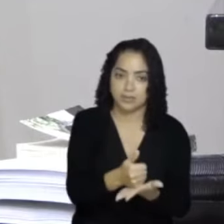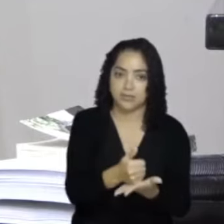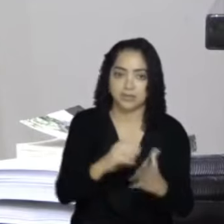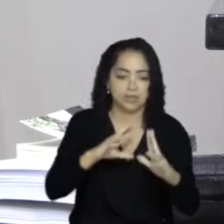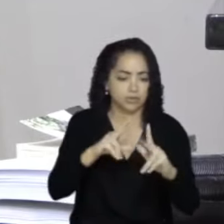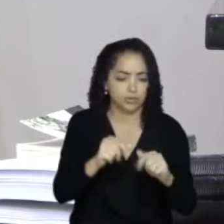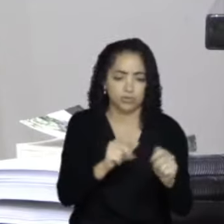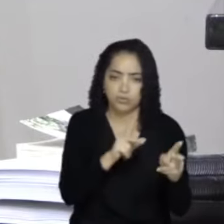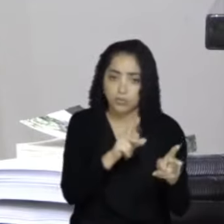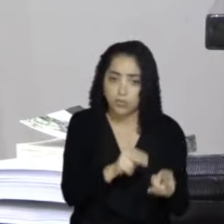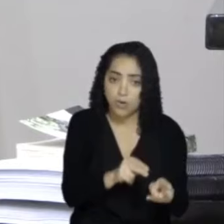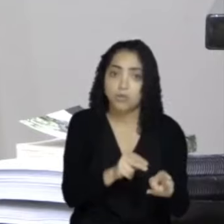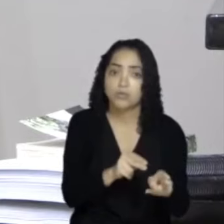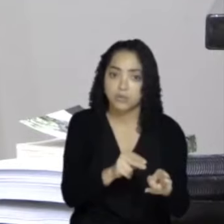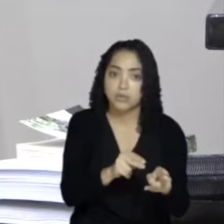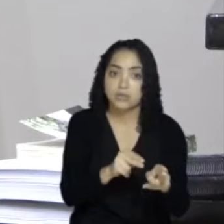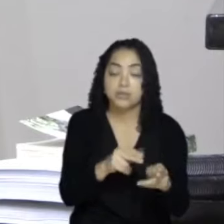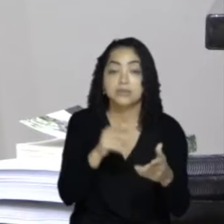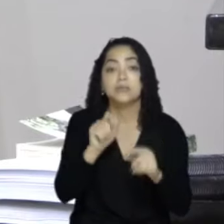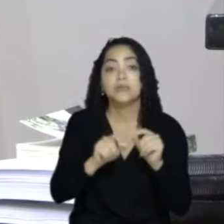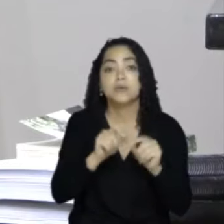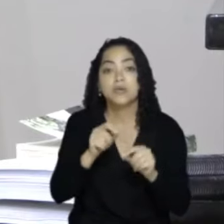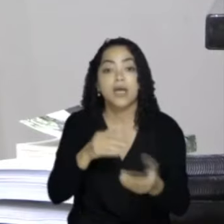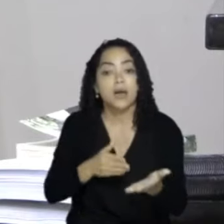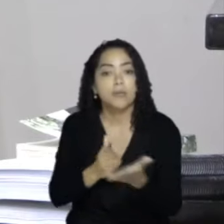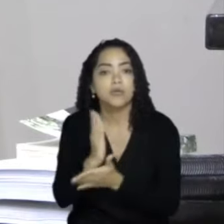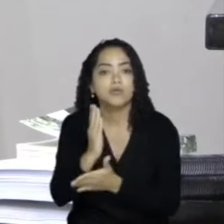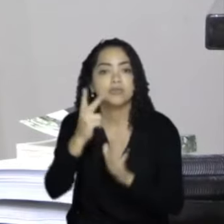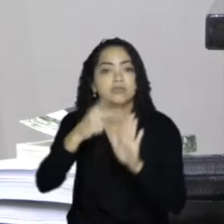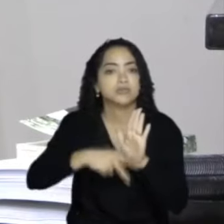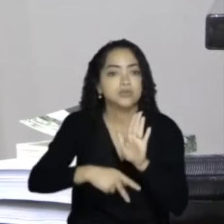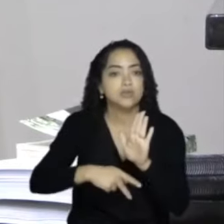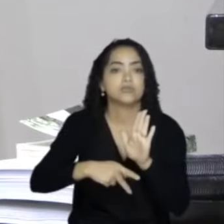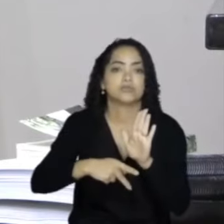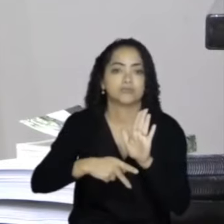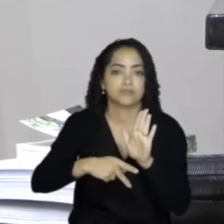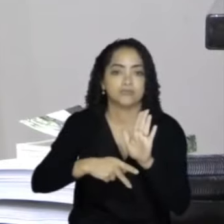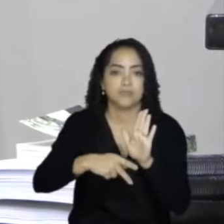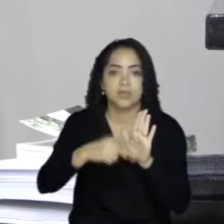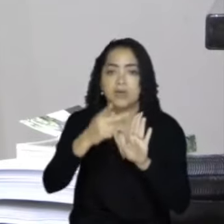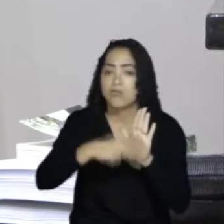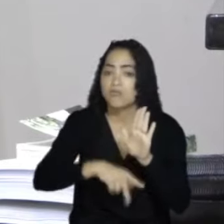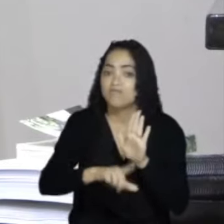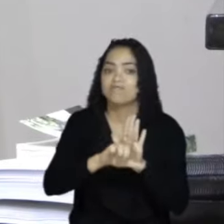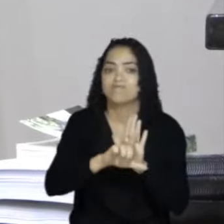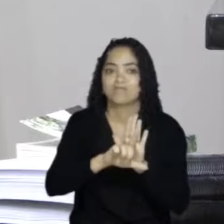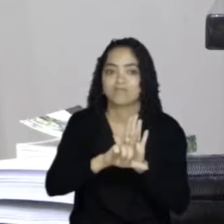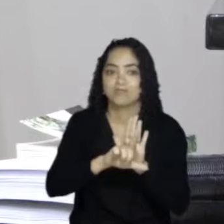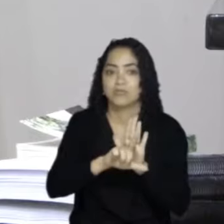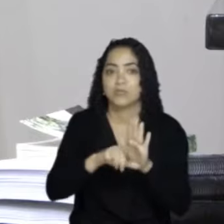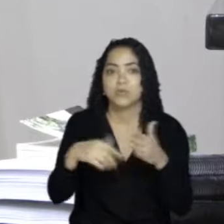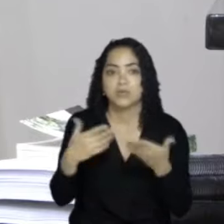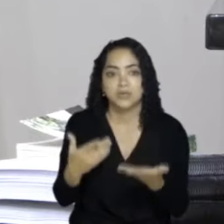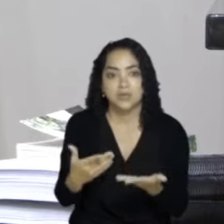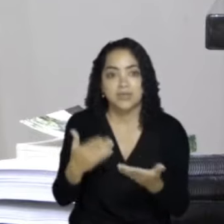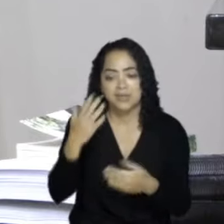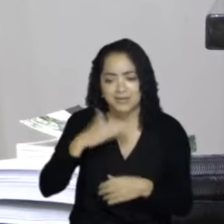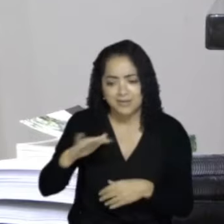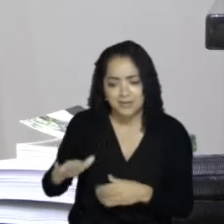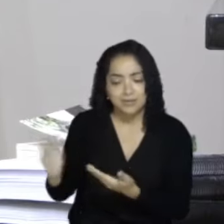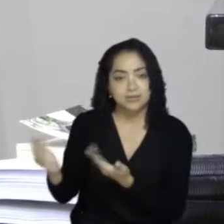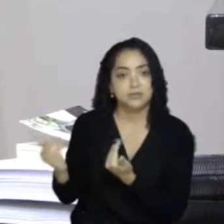na verdade, também conseguiu nesta casa a aprovação de um projeto absurdo, uma aberração, que está deixando crianças e